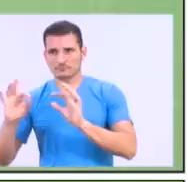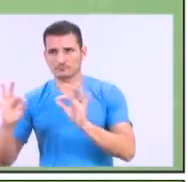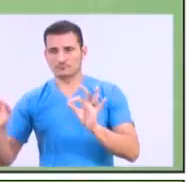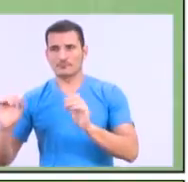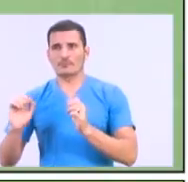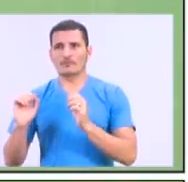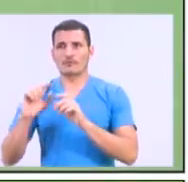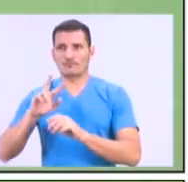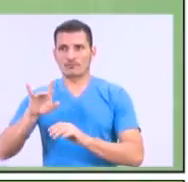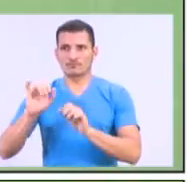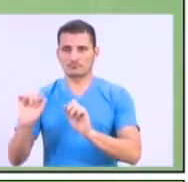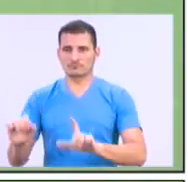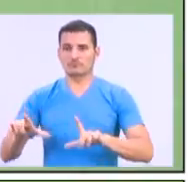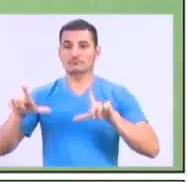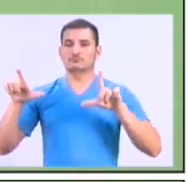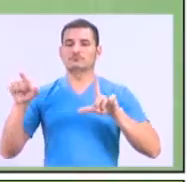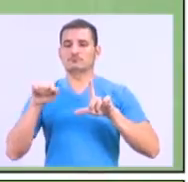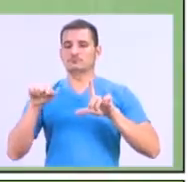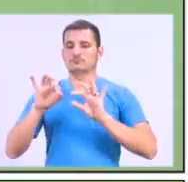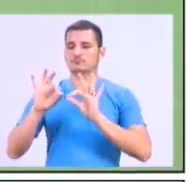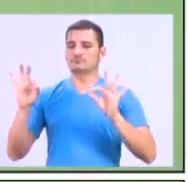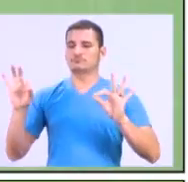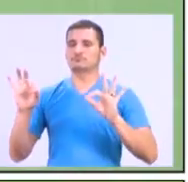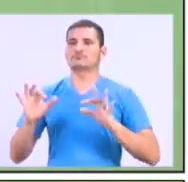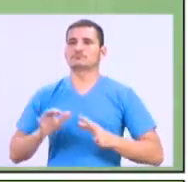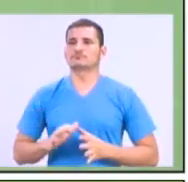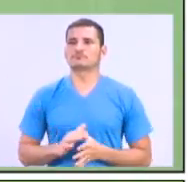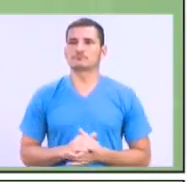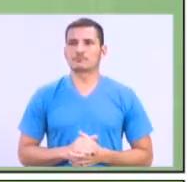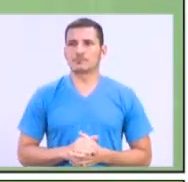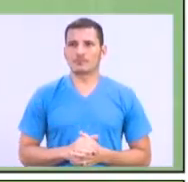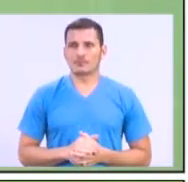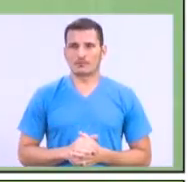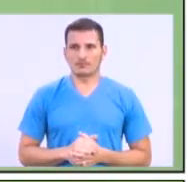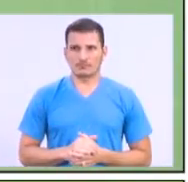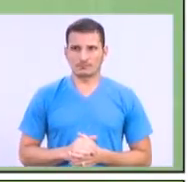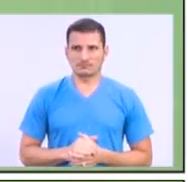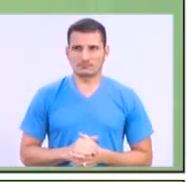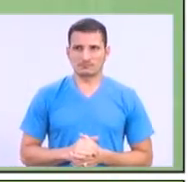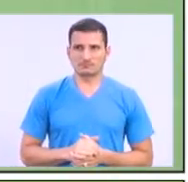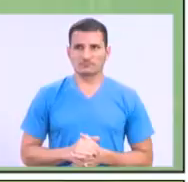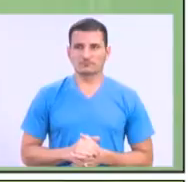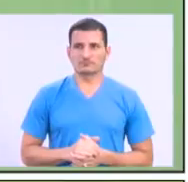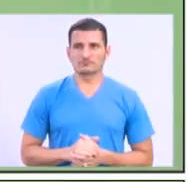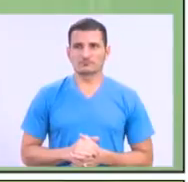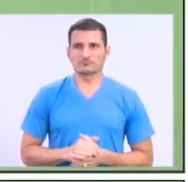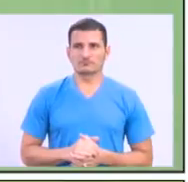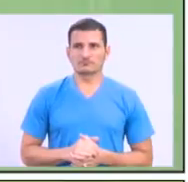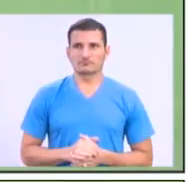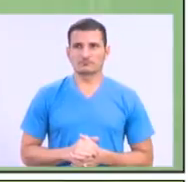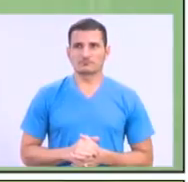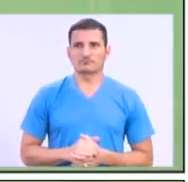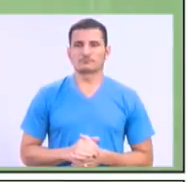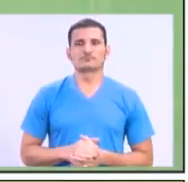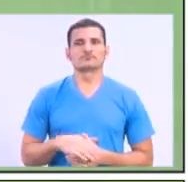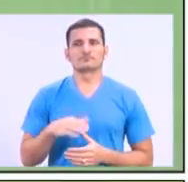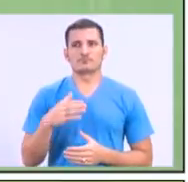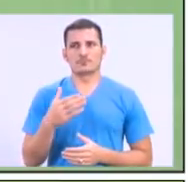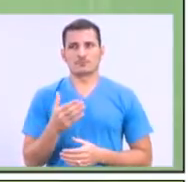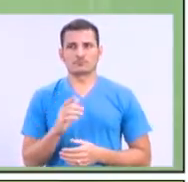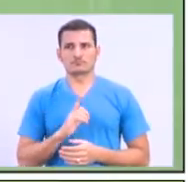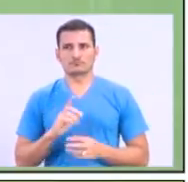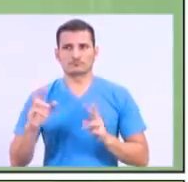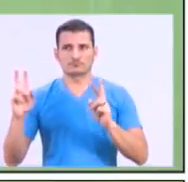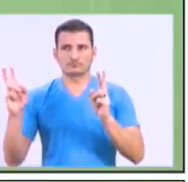para internet. Percebam que, para a gente executar o comando echo, nós temos abertura